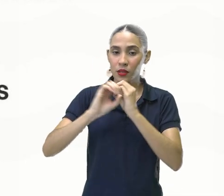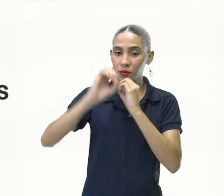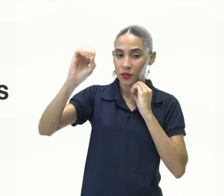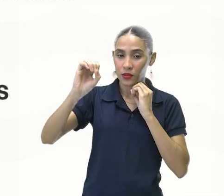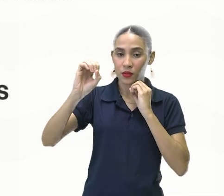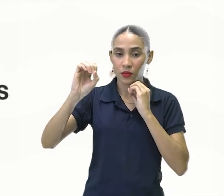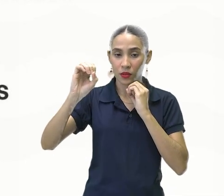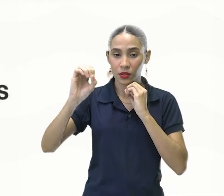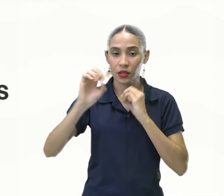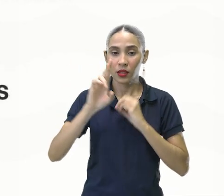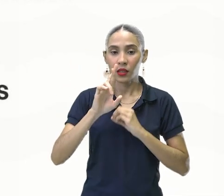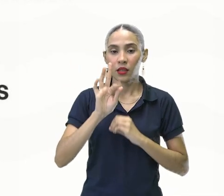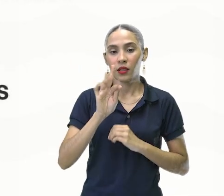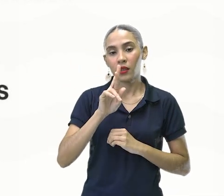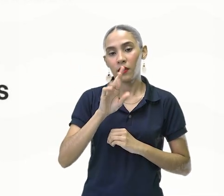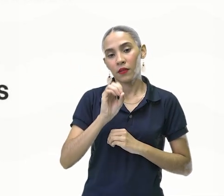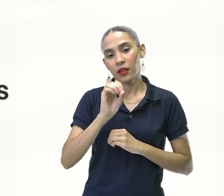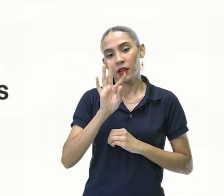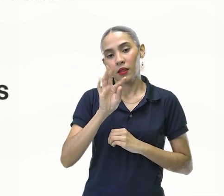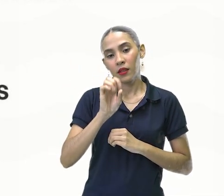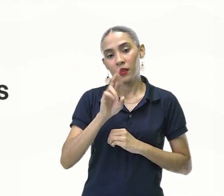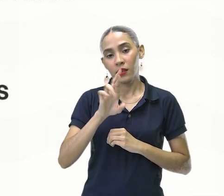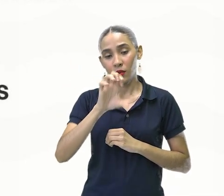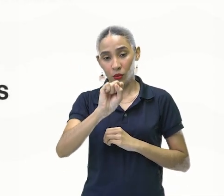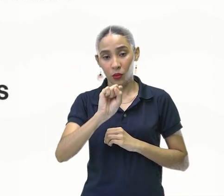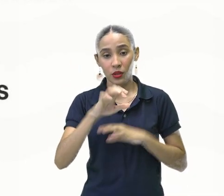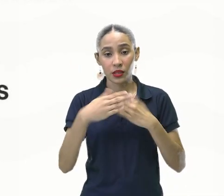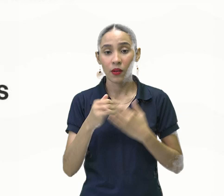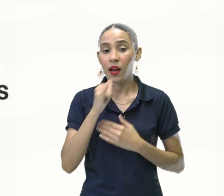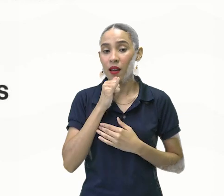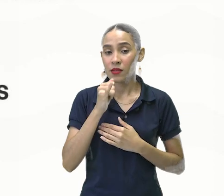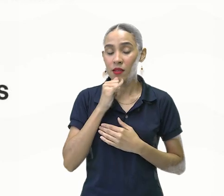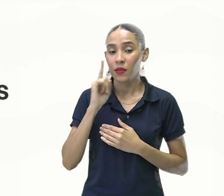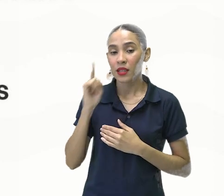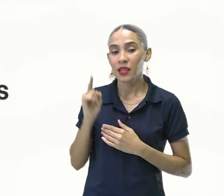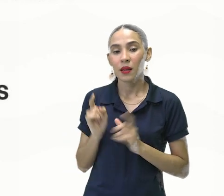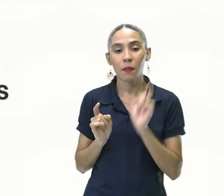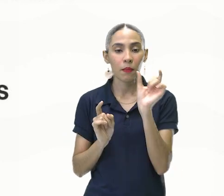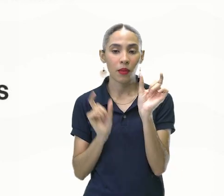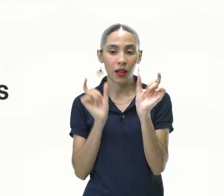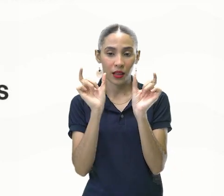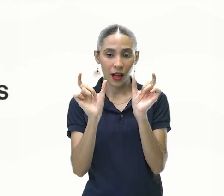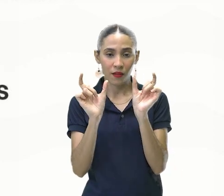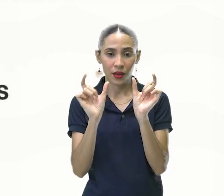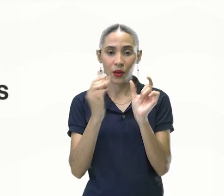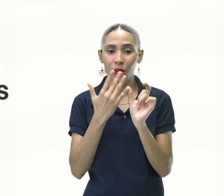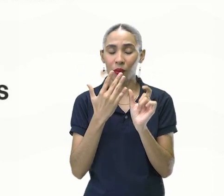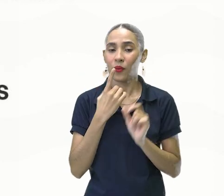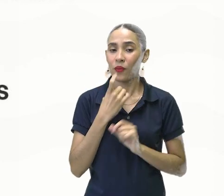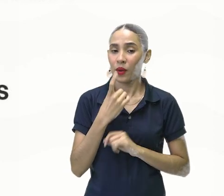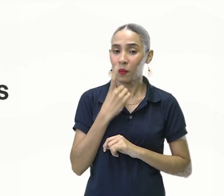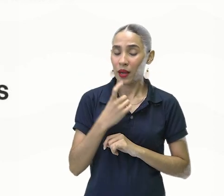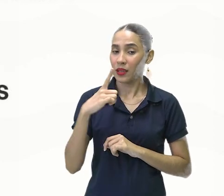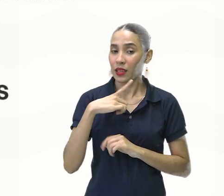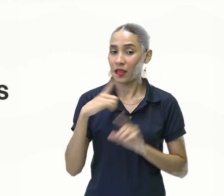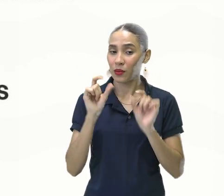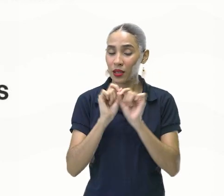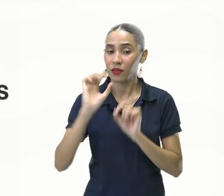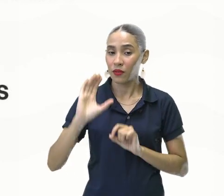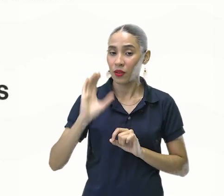os telescópios refratores. Vejam aqui, ó, como essas palavras,